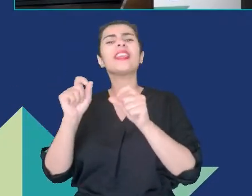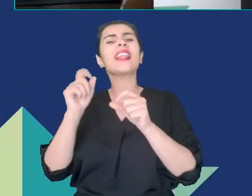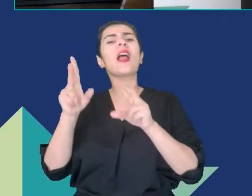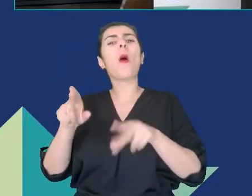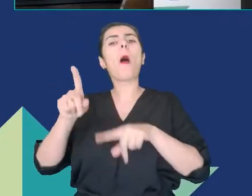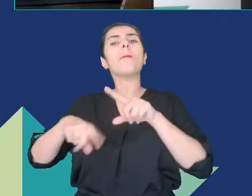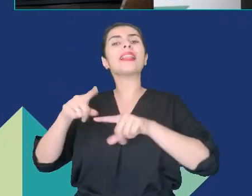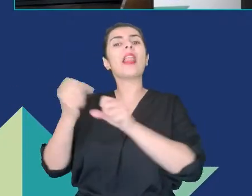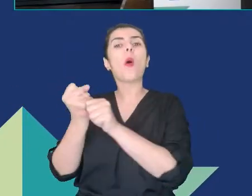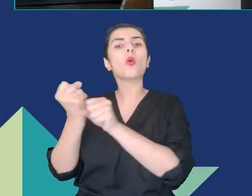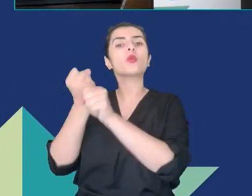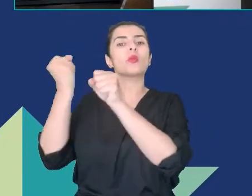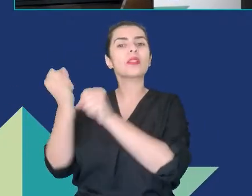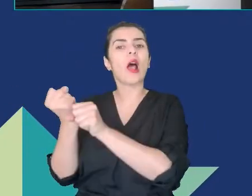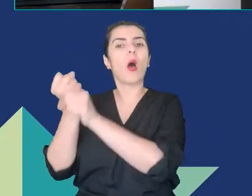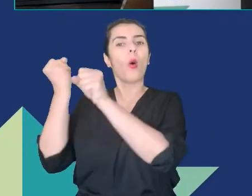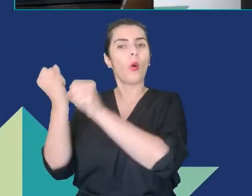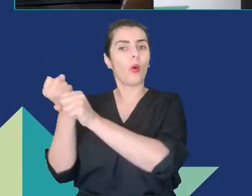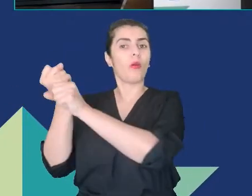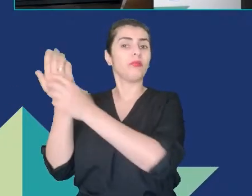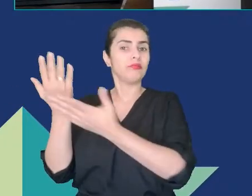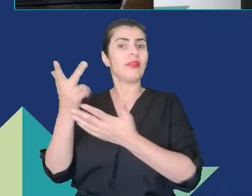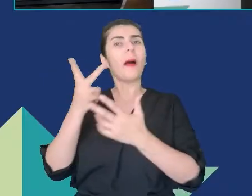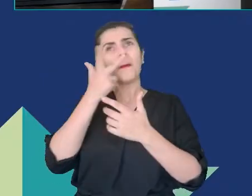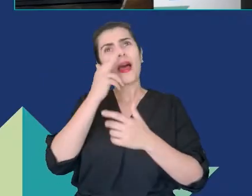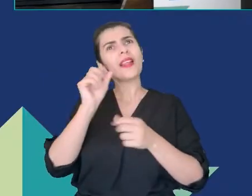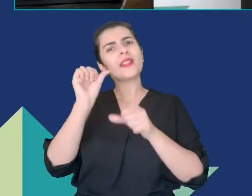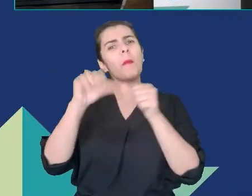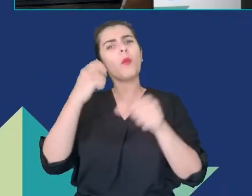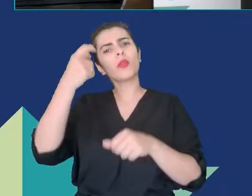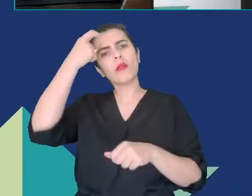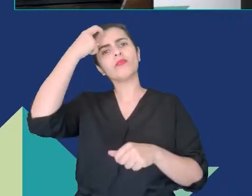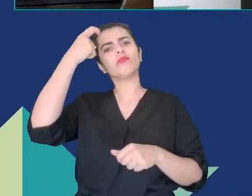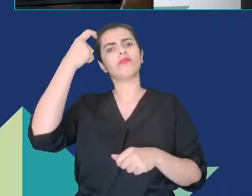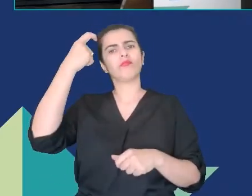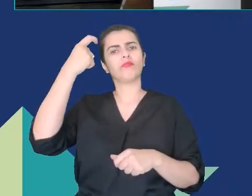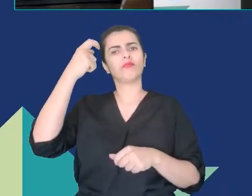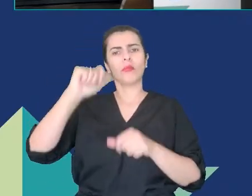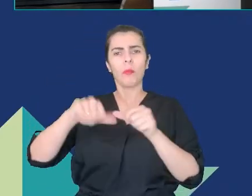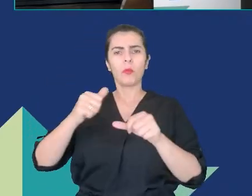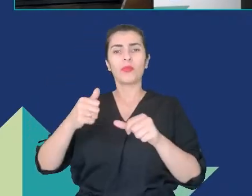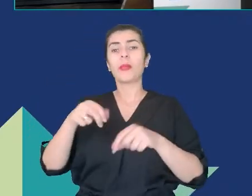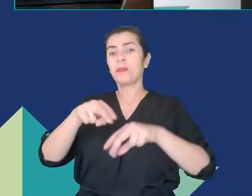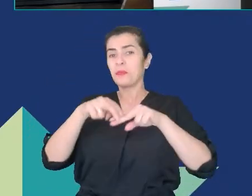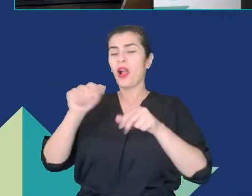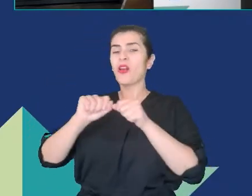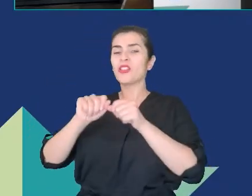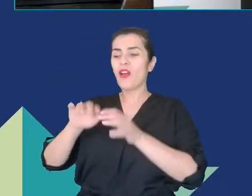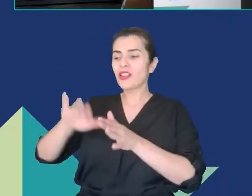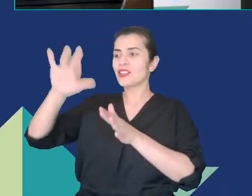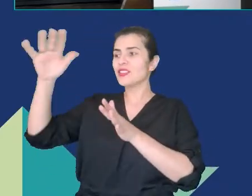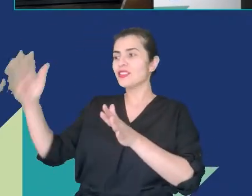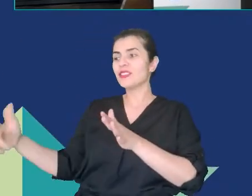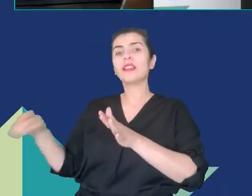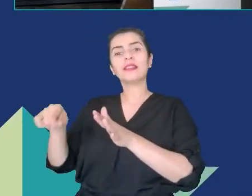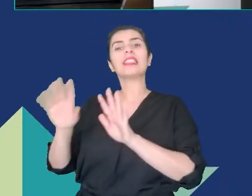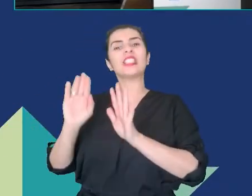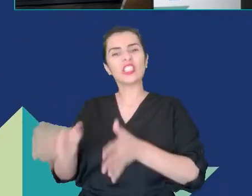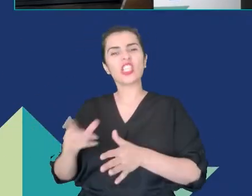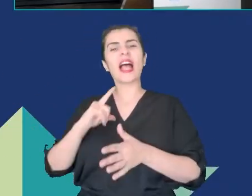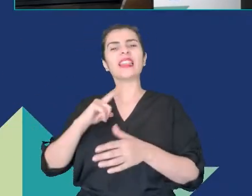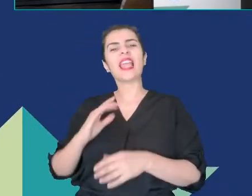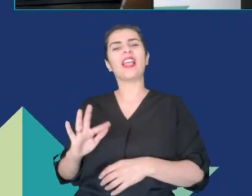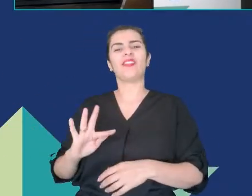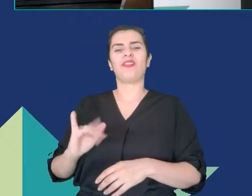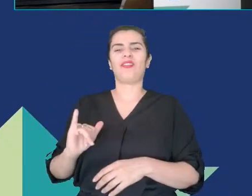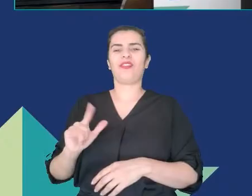uma mudança de mentalidade que a gente teve com o início das pilhas de rejeito filtrado, né? Então, a gente precisa ter um